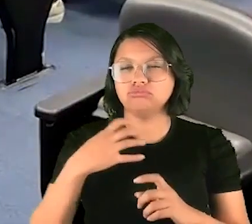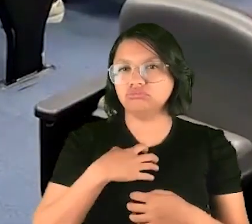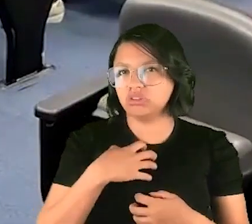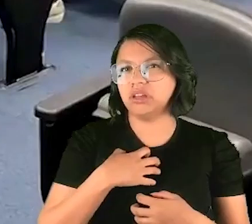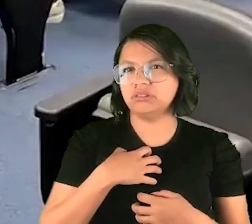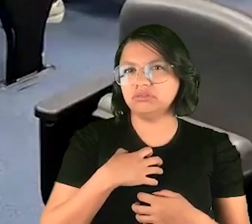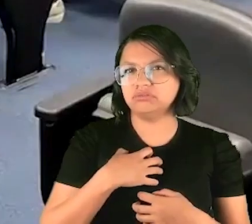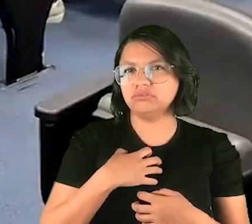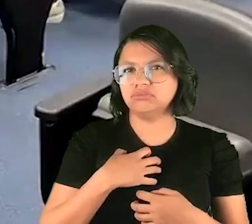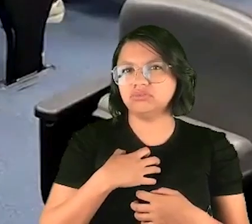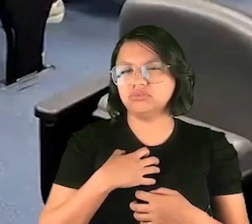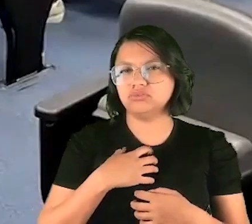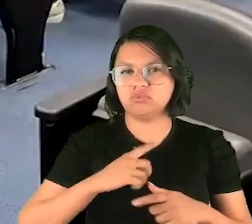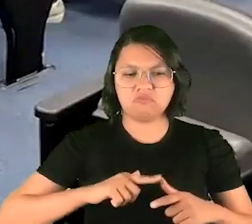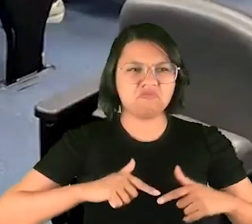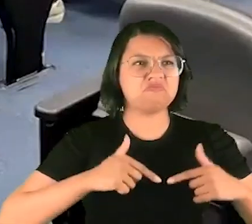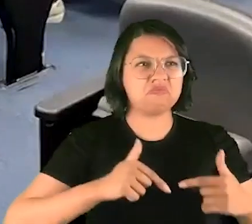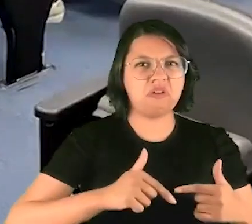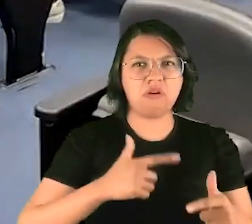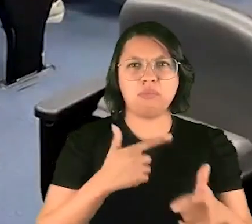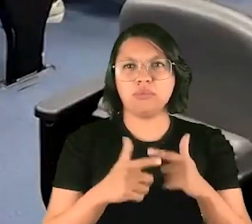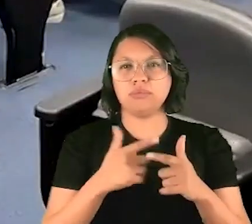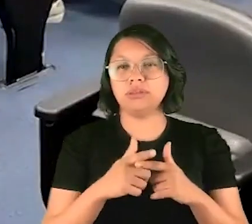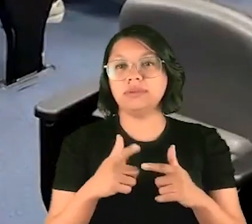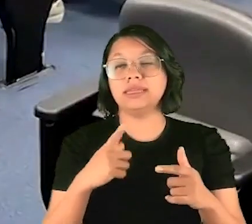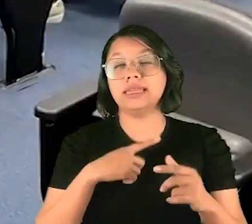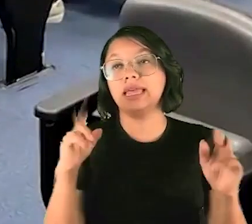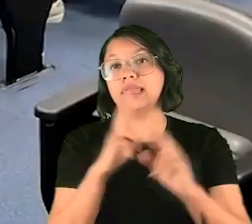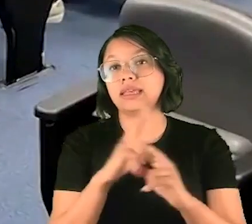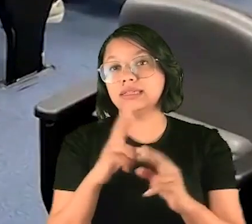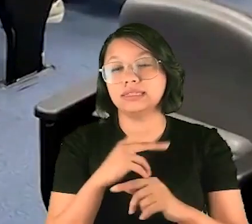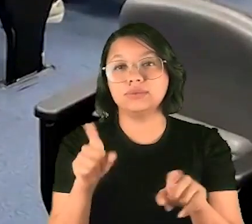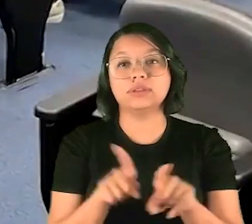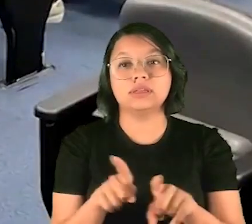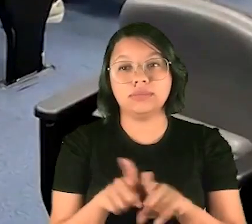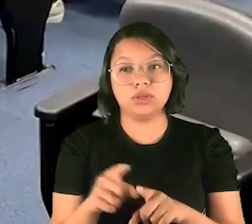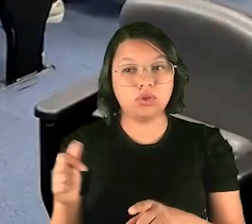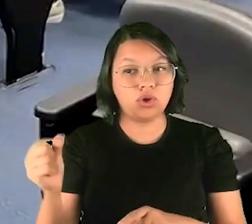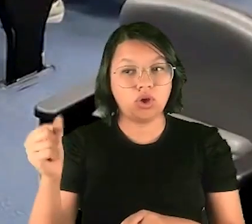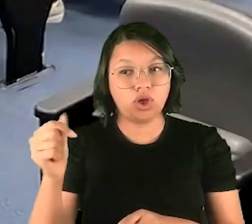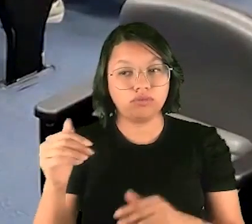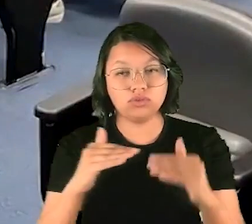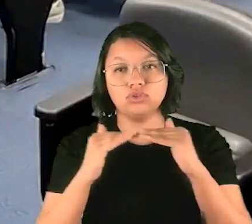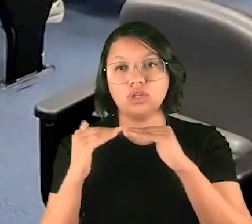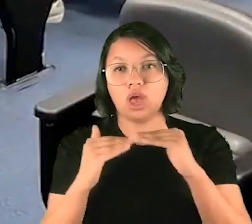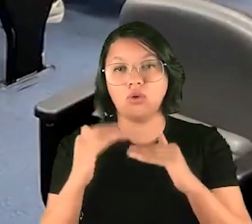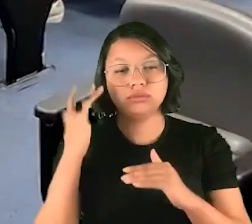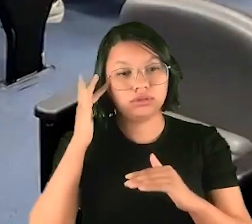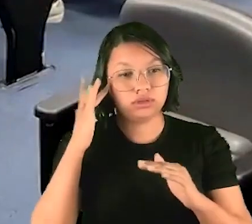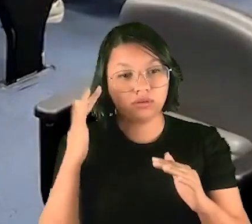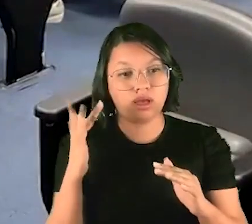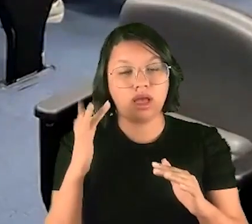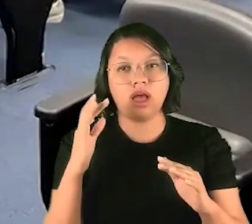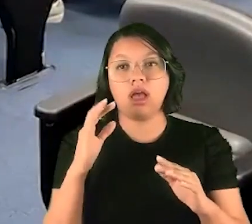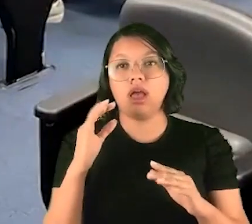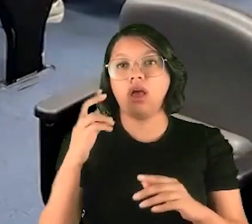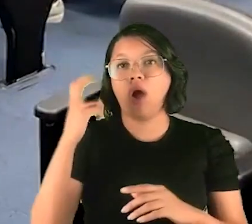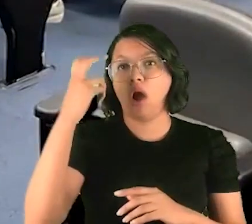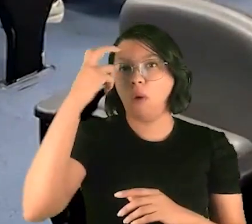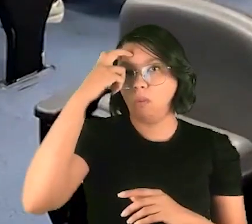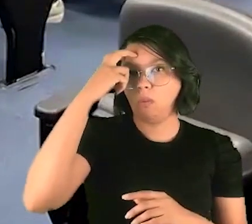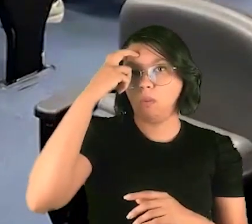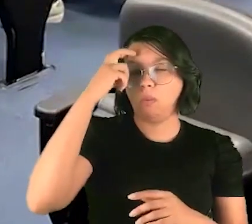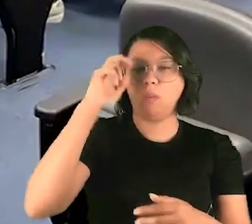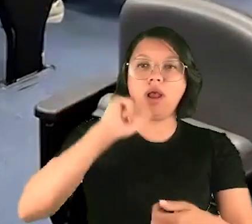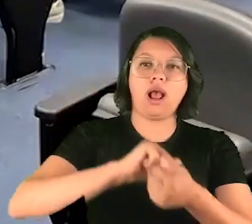dizer, ou se há uma outra forma de encarar o problema, porque isso tem a ver também com os custos-benefícios, né? Na medida em que